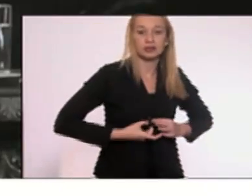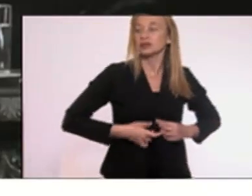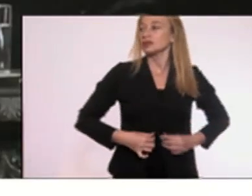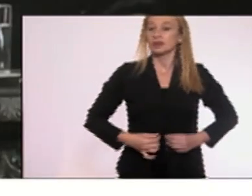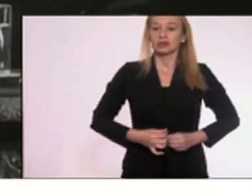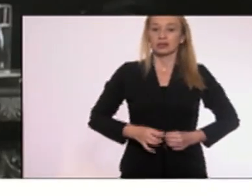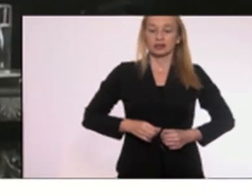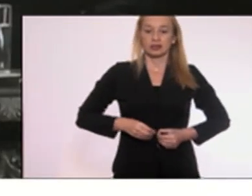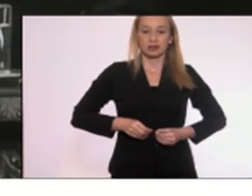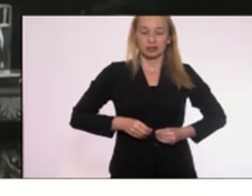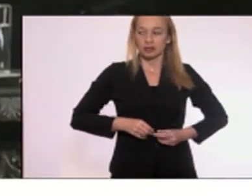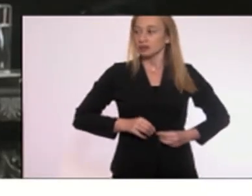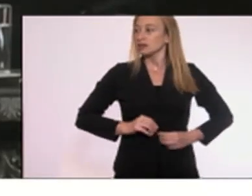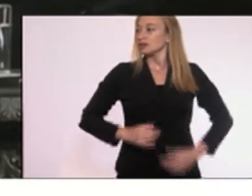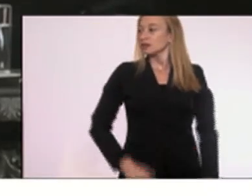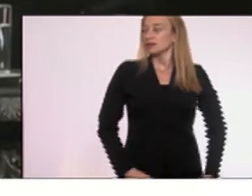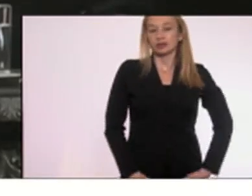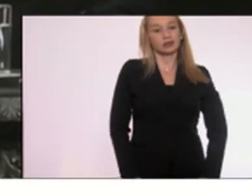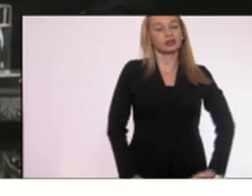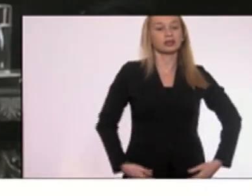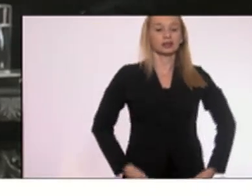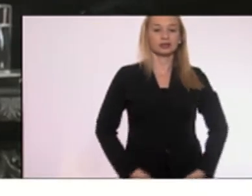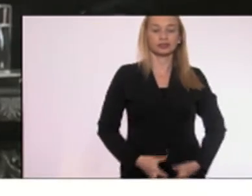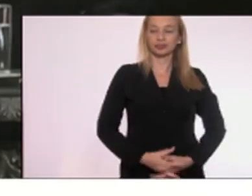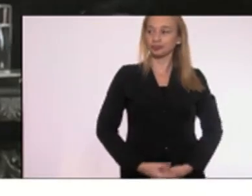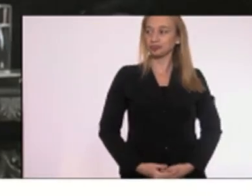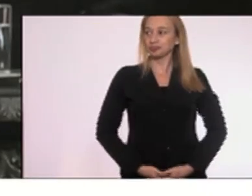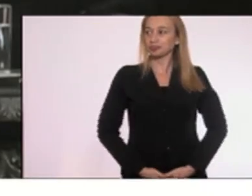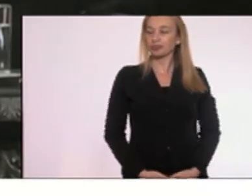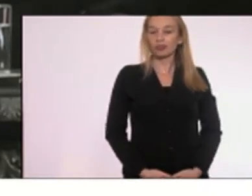Está reaberta a sessão. A presidência